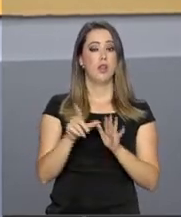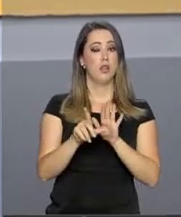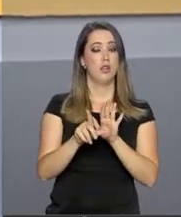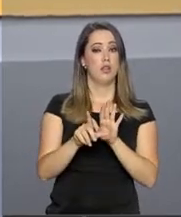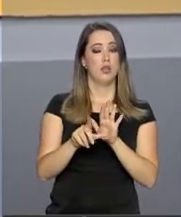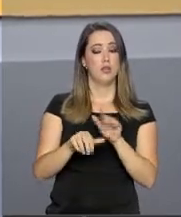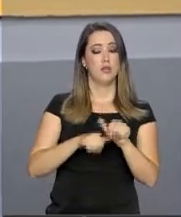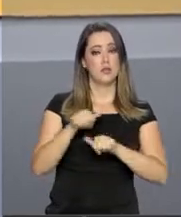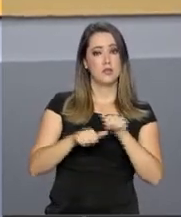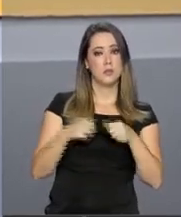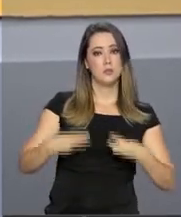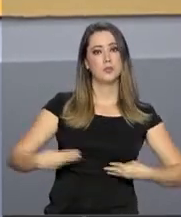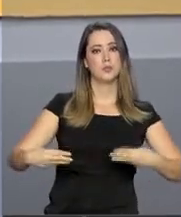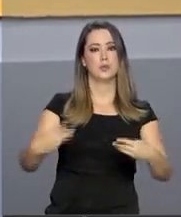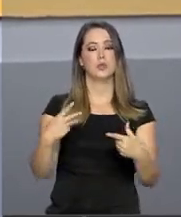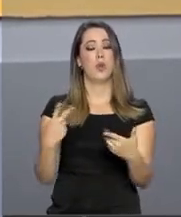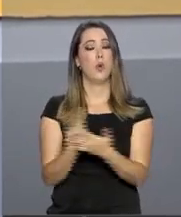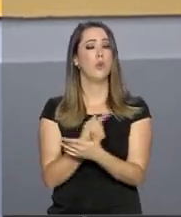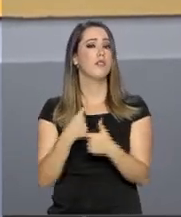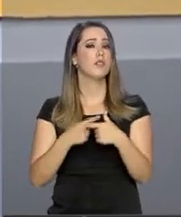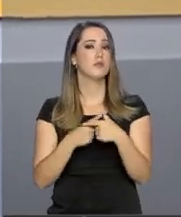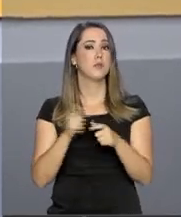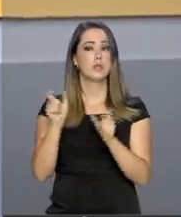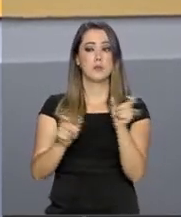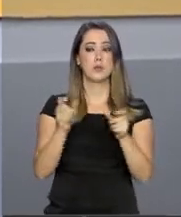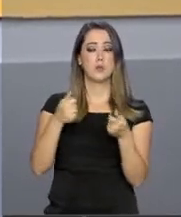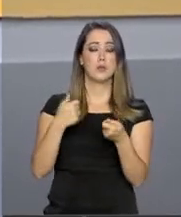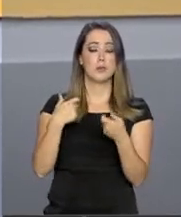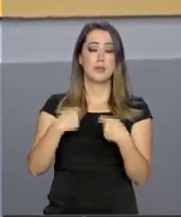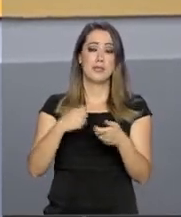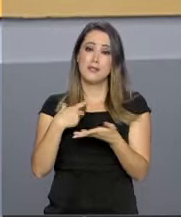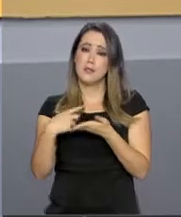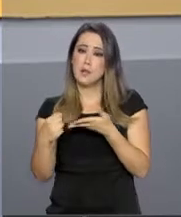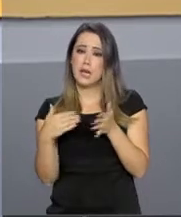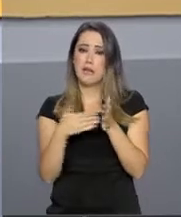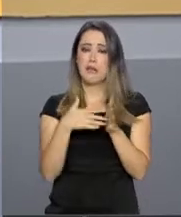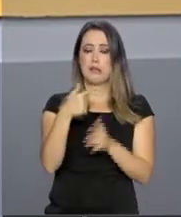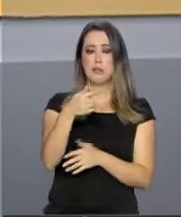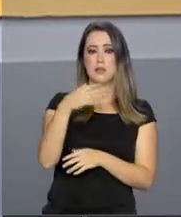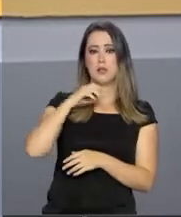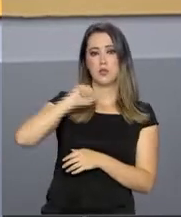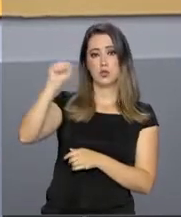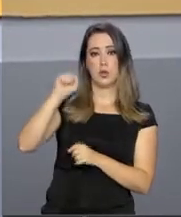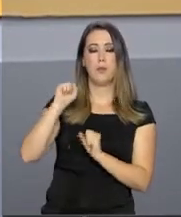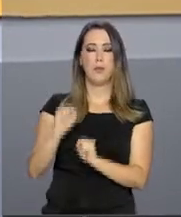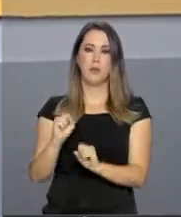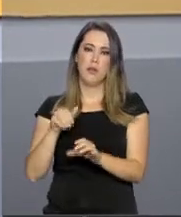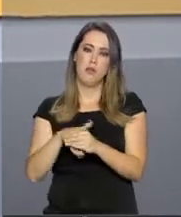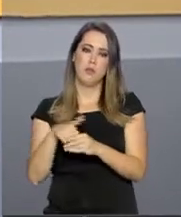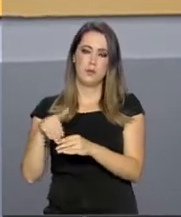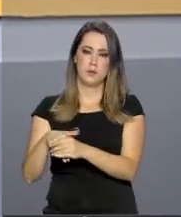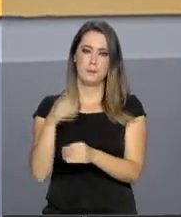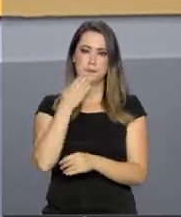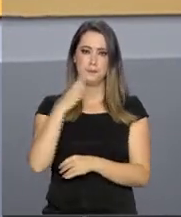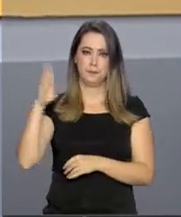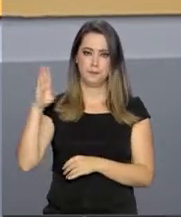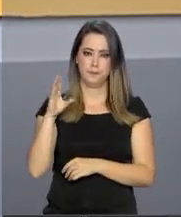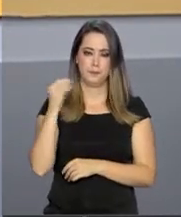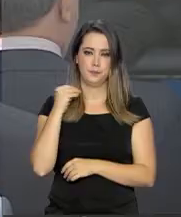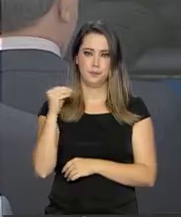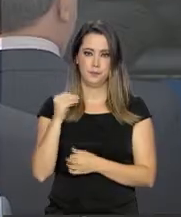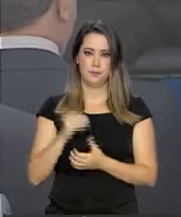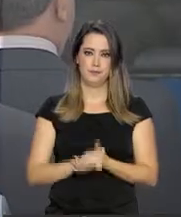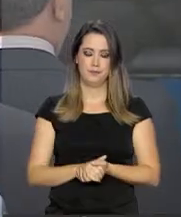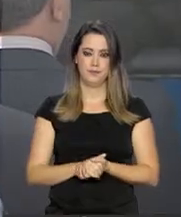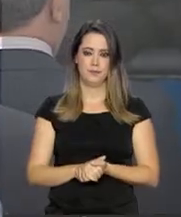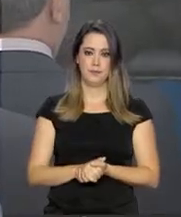está ocorrendo porque os ministros precisam deixar os cargos até o dia 7 de abril para concorrer às eleições de outubro